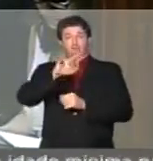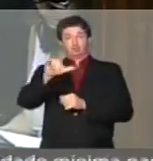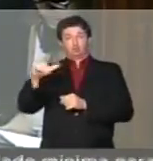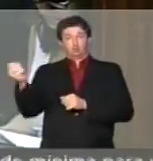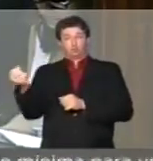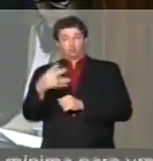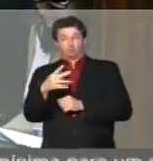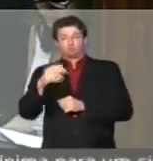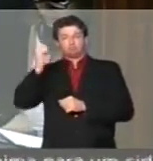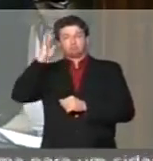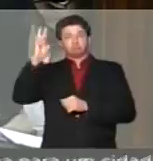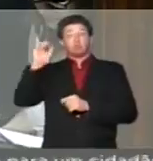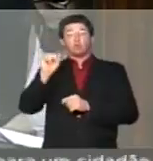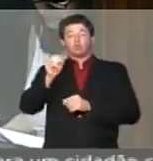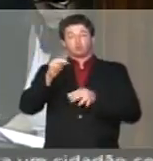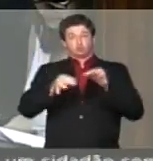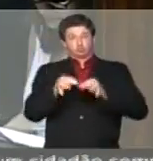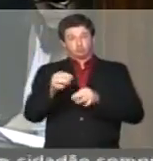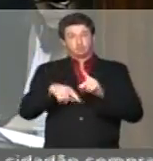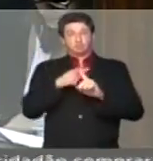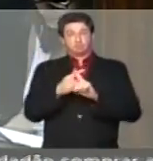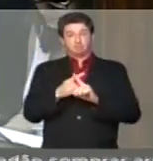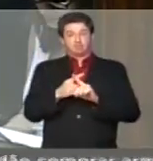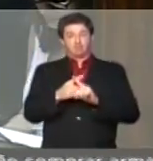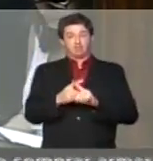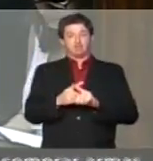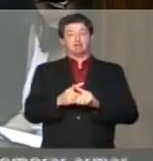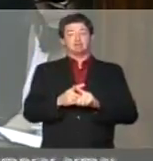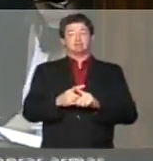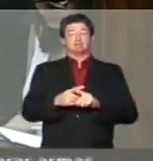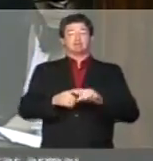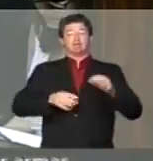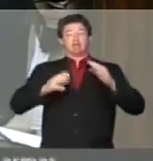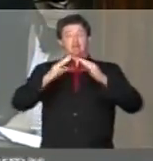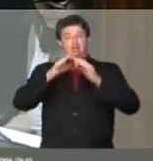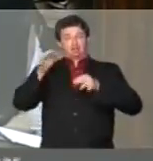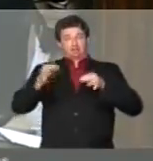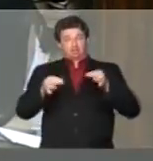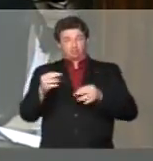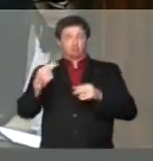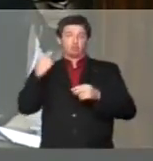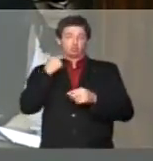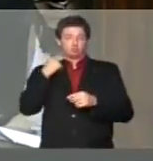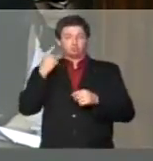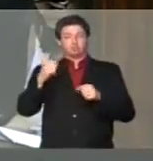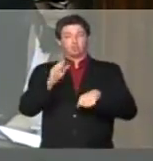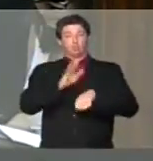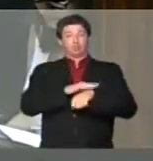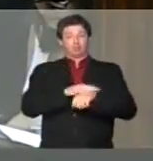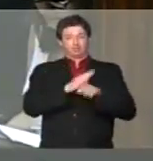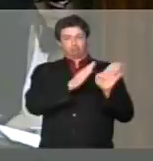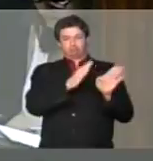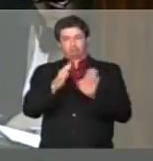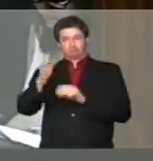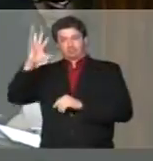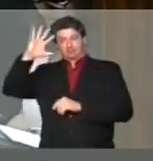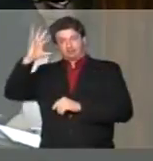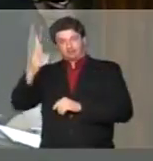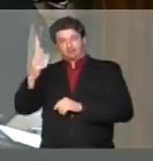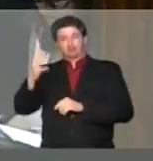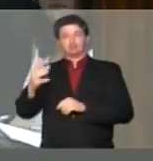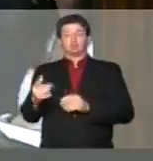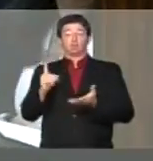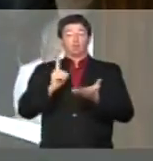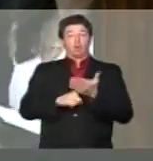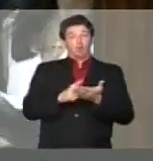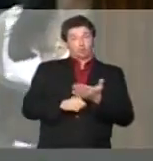que prevê que os juízes e tribunais devem obedecer à ordem cronológica de conclusão para proferir sentença ou